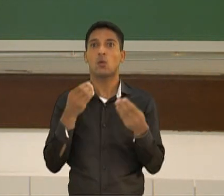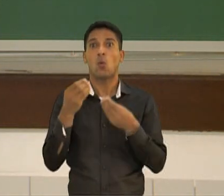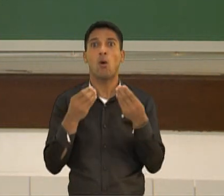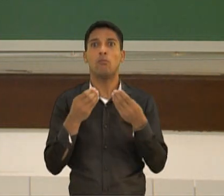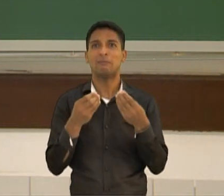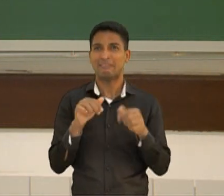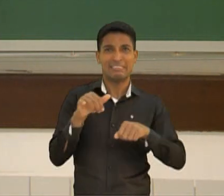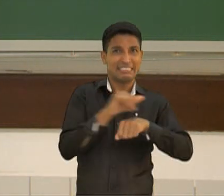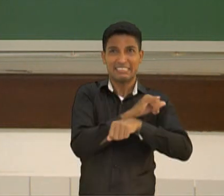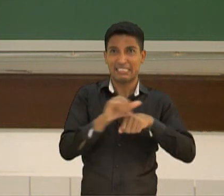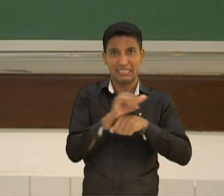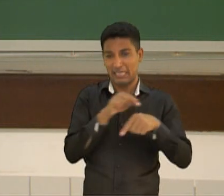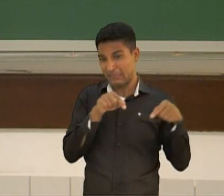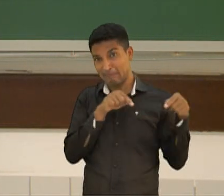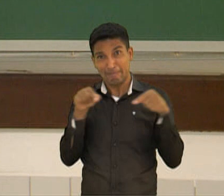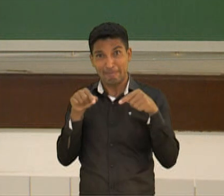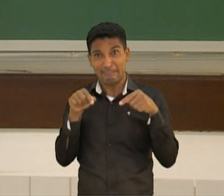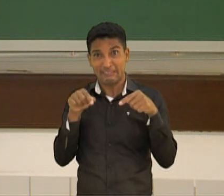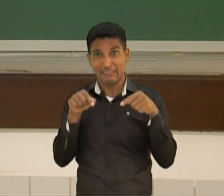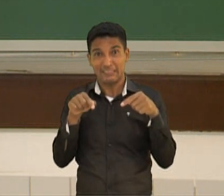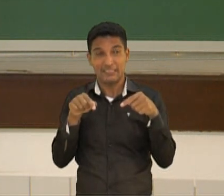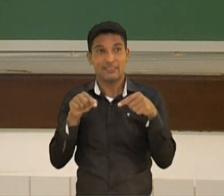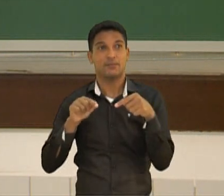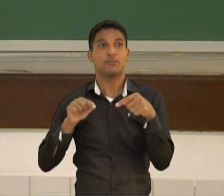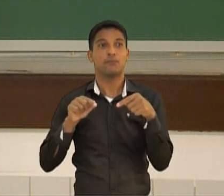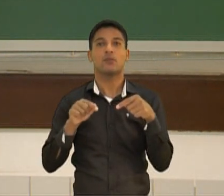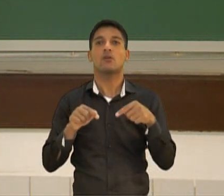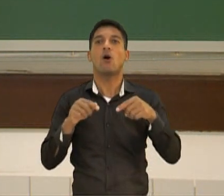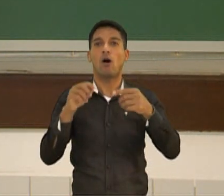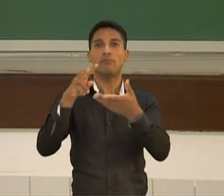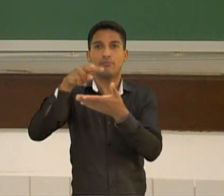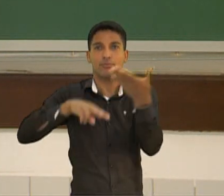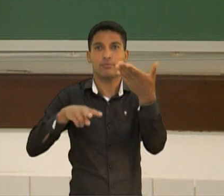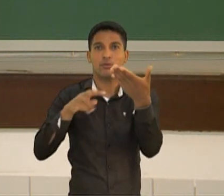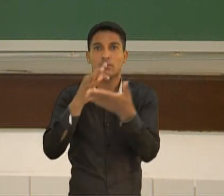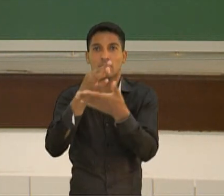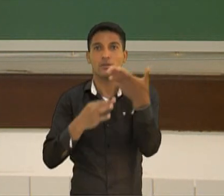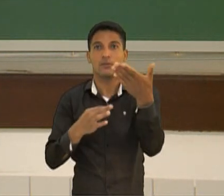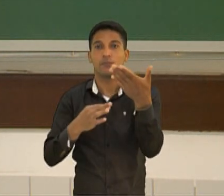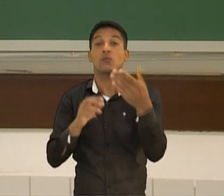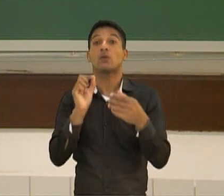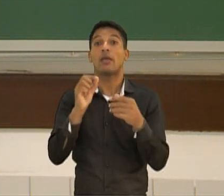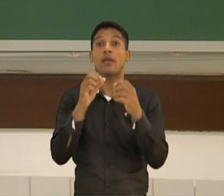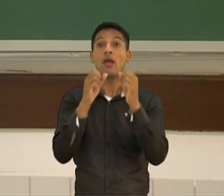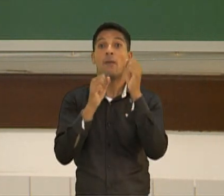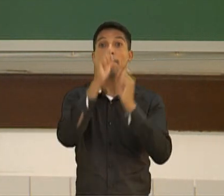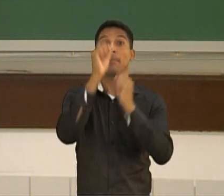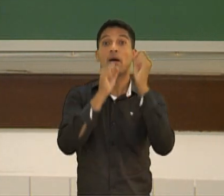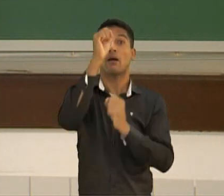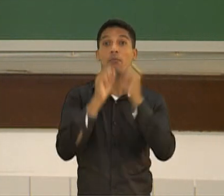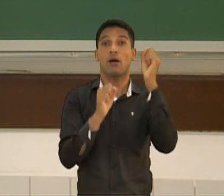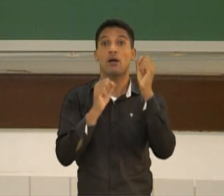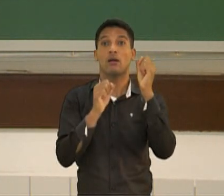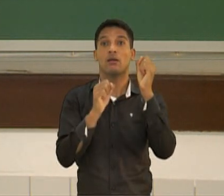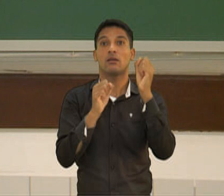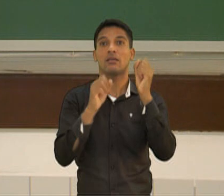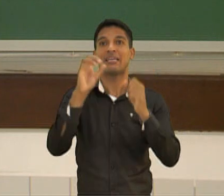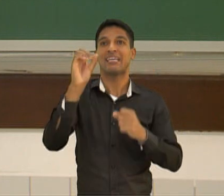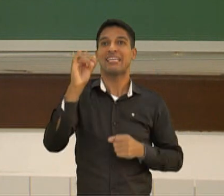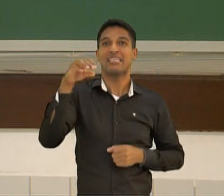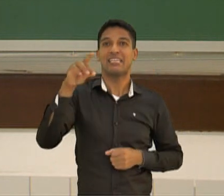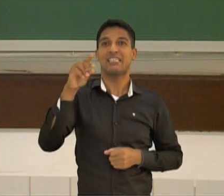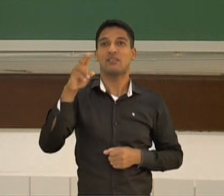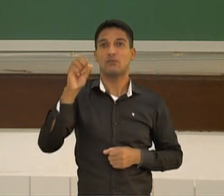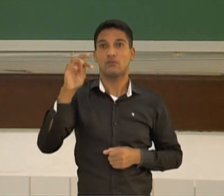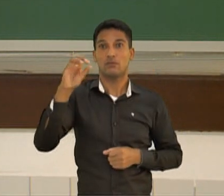Presta atenção no próximo slide, gente. Olha só o que está escrito aqui. O advento da Revolução Industrial lá no século XIX e